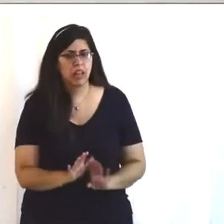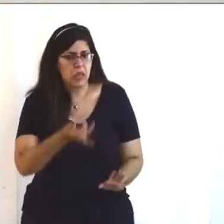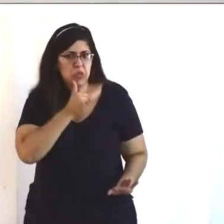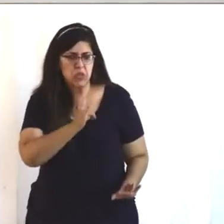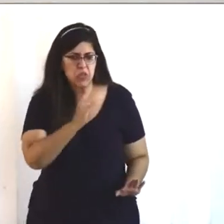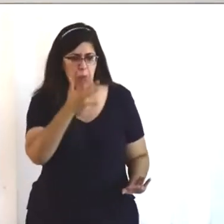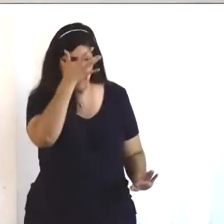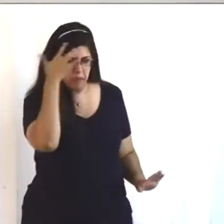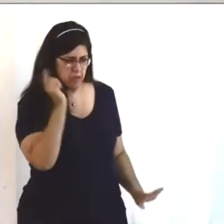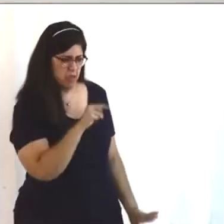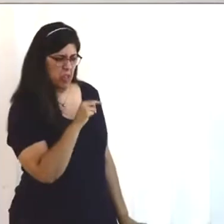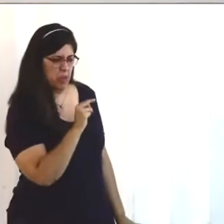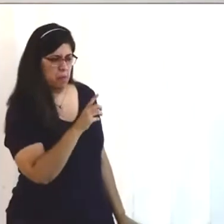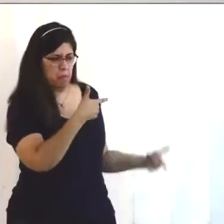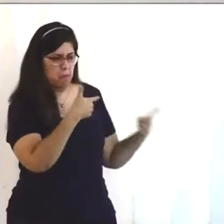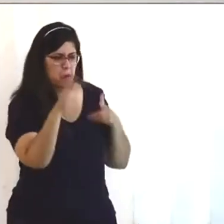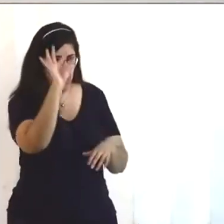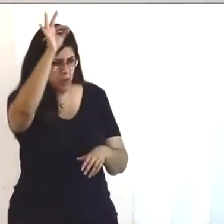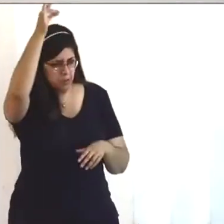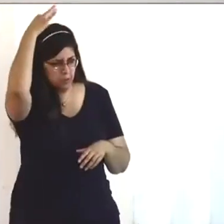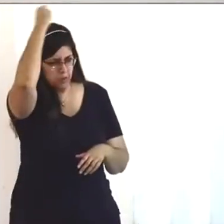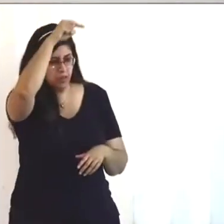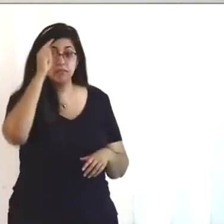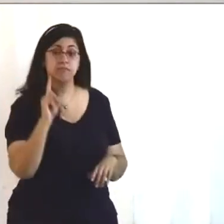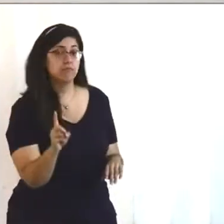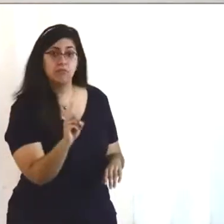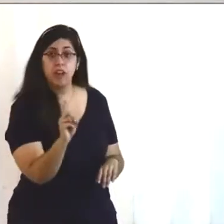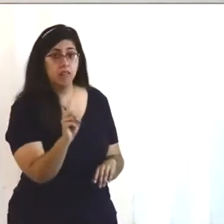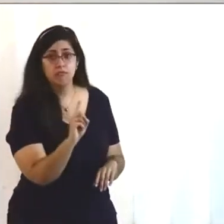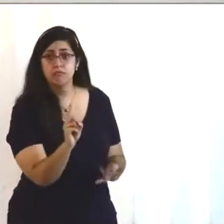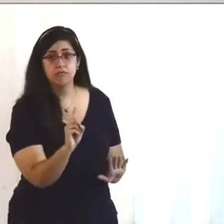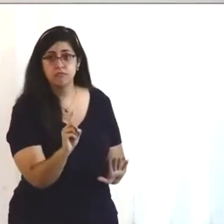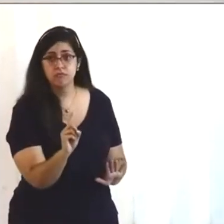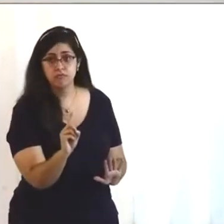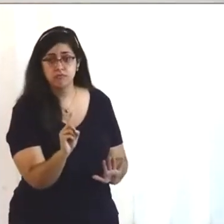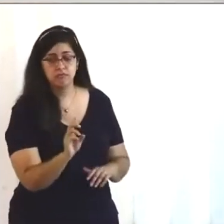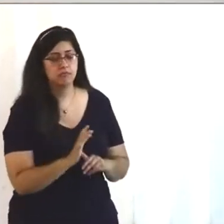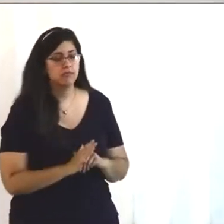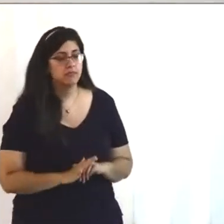dizer que eles pecaram contra o Espírito Santo por causa disso.